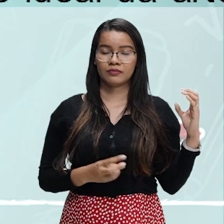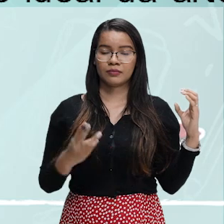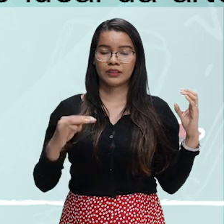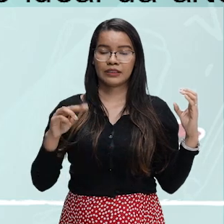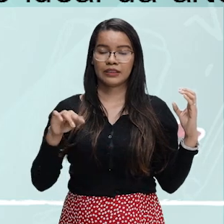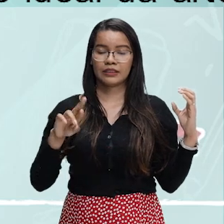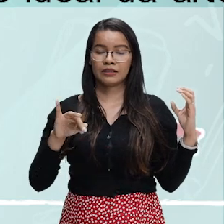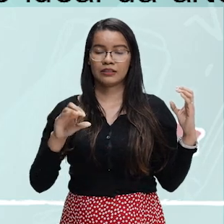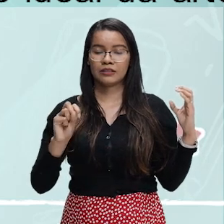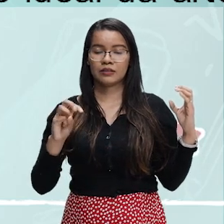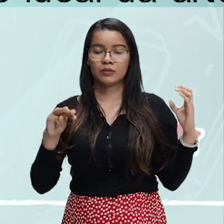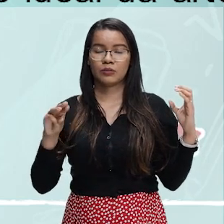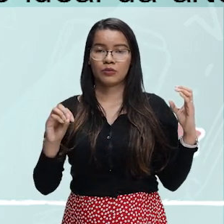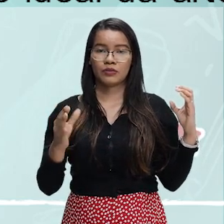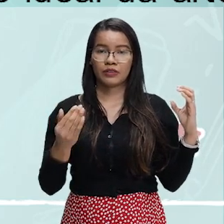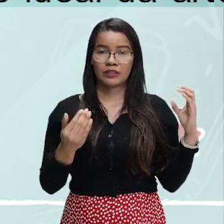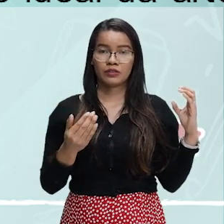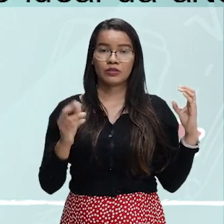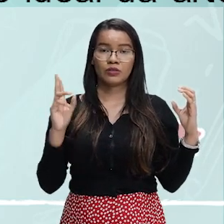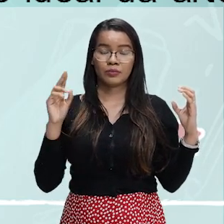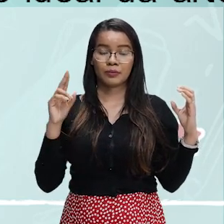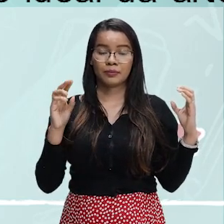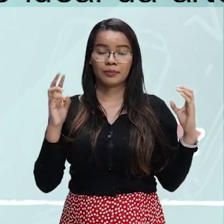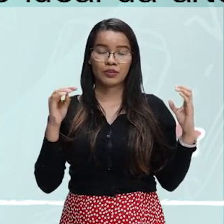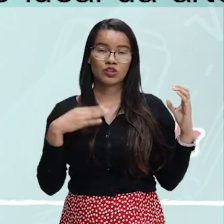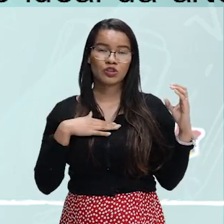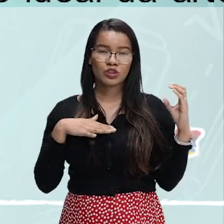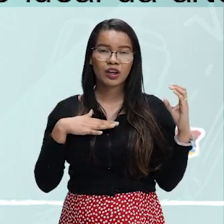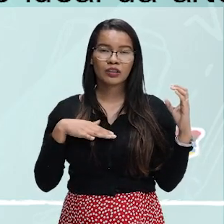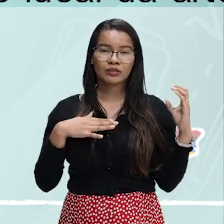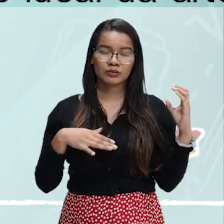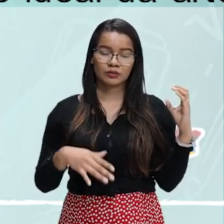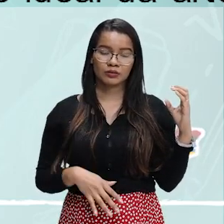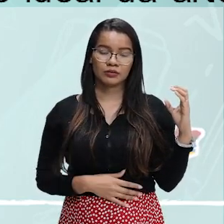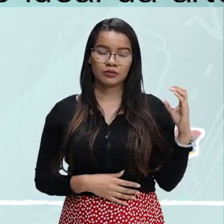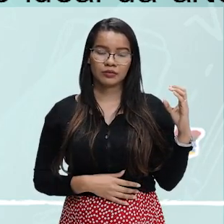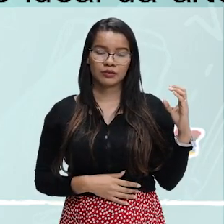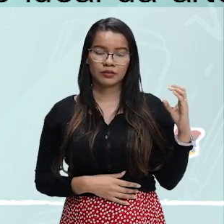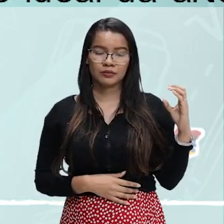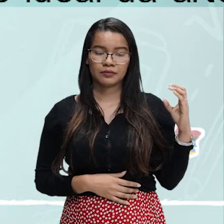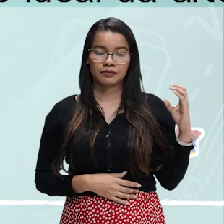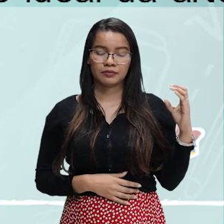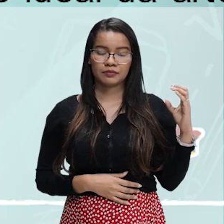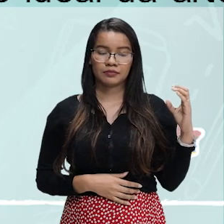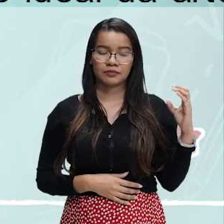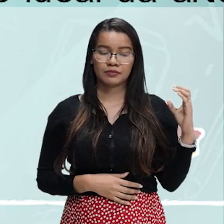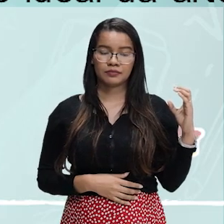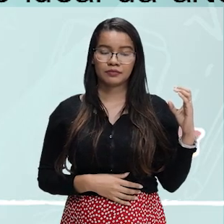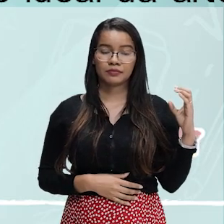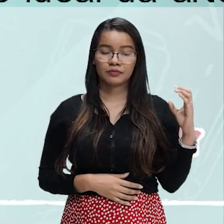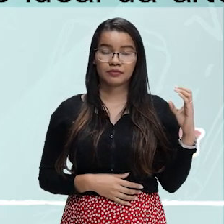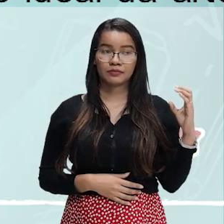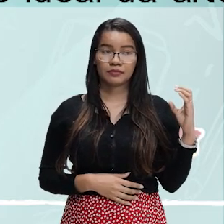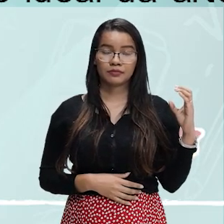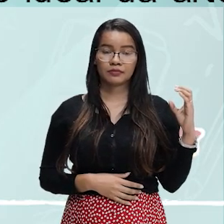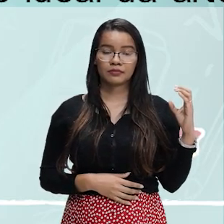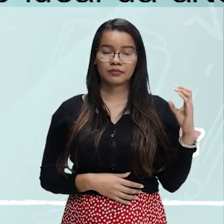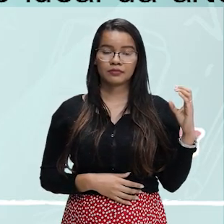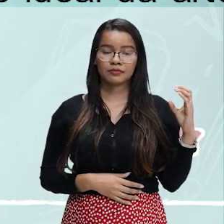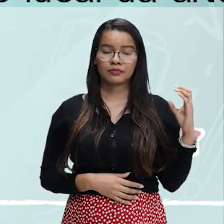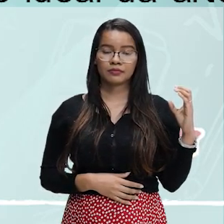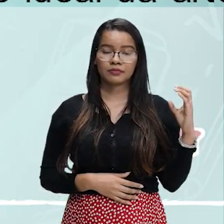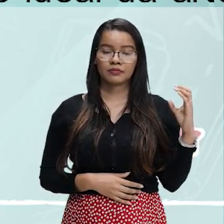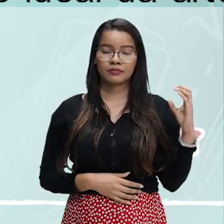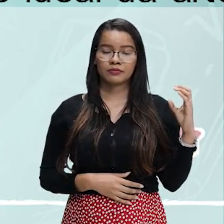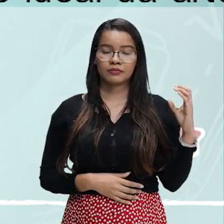de jeito, tá? Com predominância da subjetividade, cuja estética contemplava a metalinguagem e o